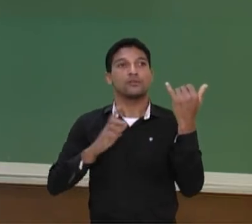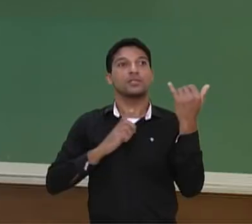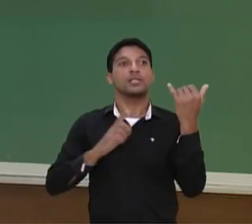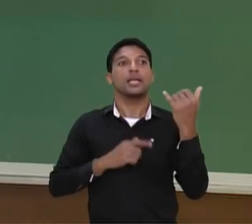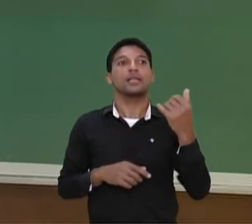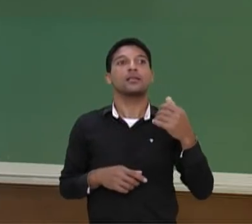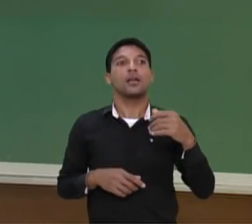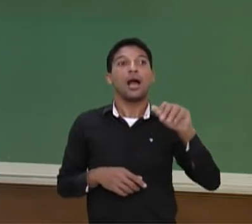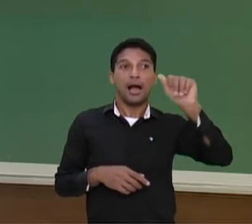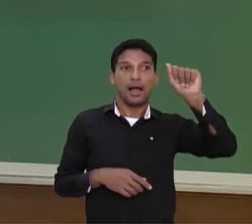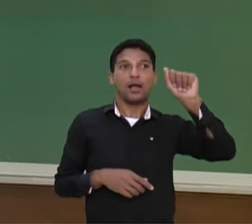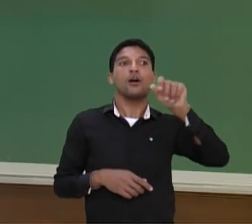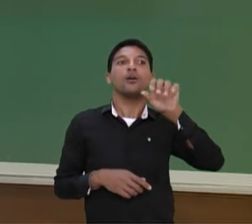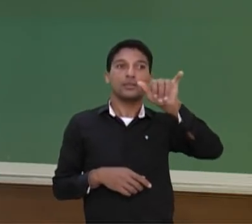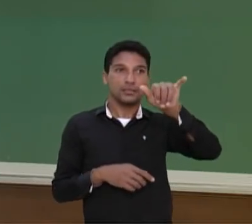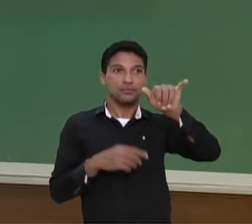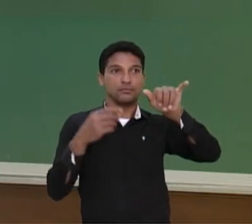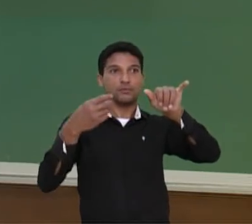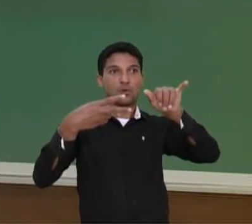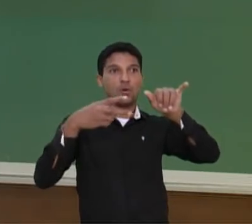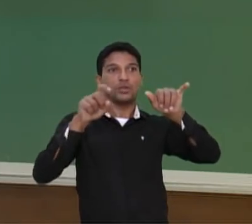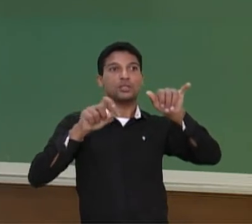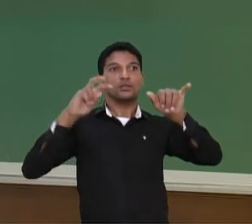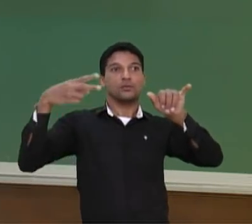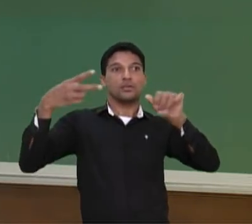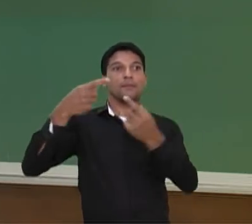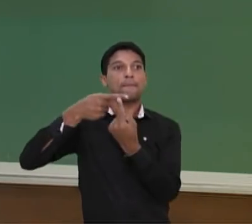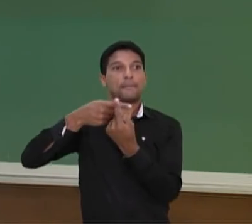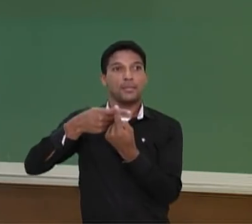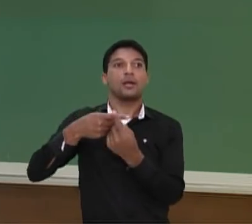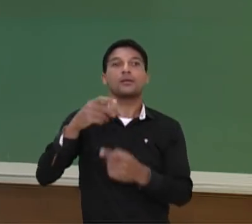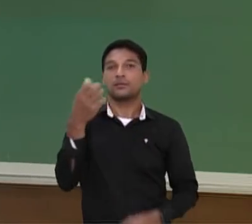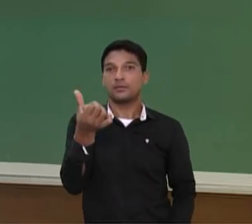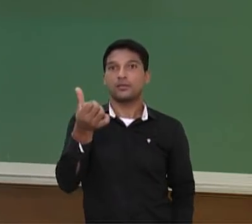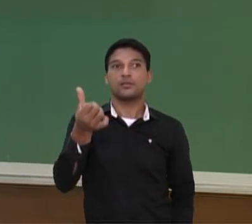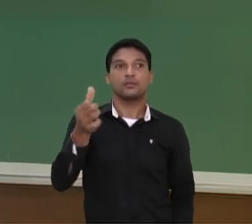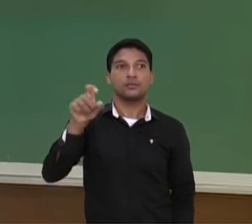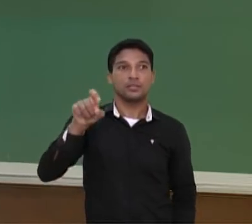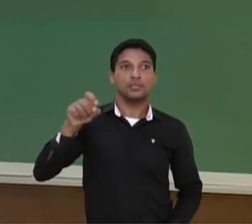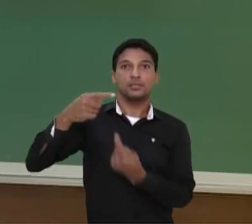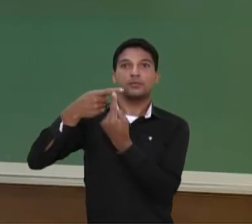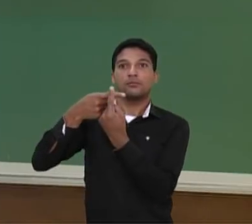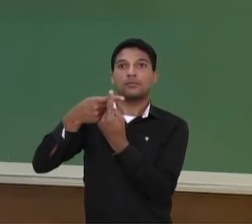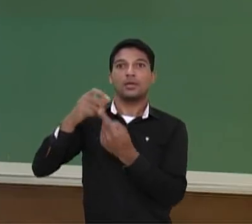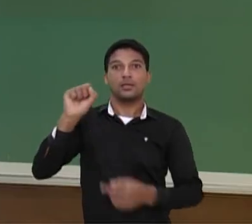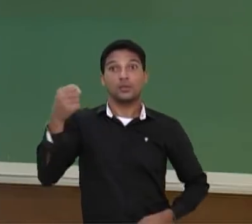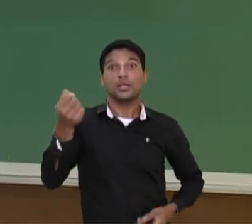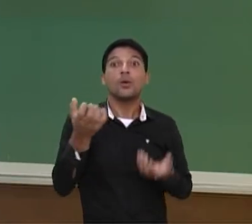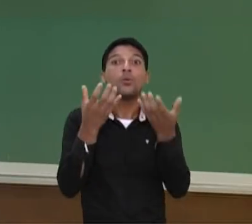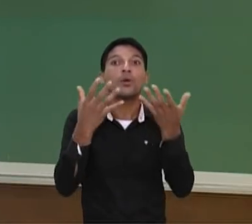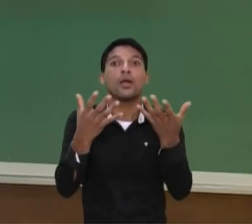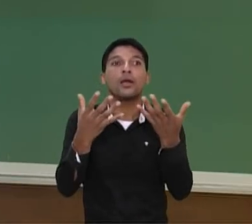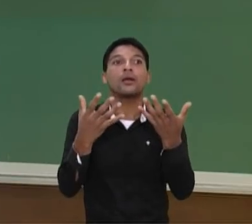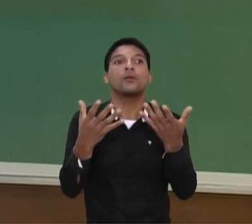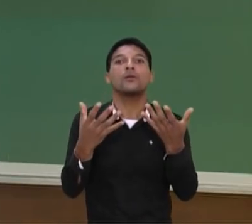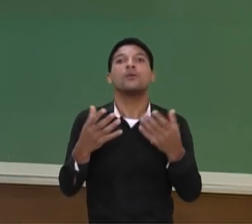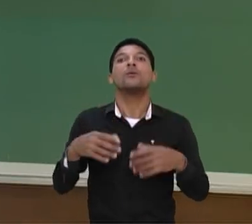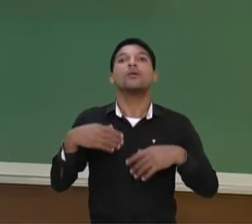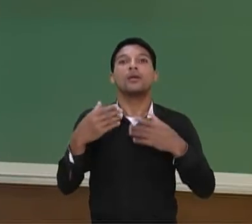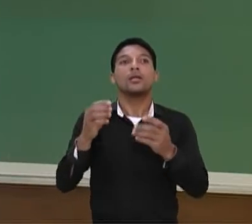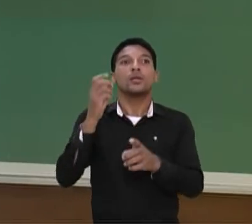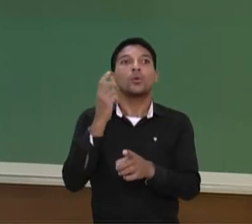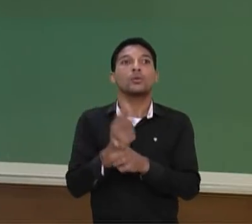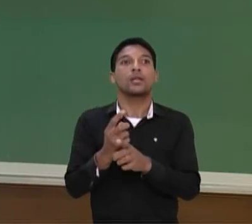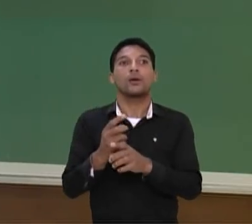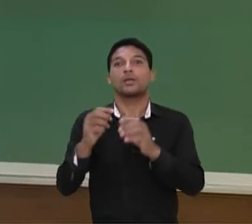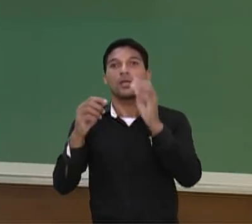né y igual a x ao quadrado + 6x + 8 e eu quero coordenadas do vértice